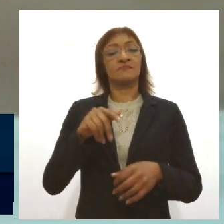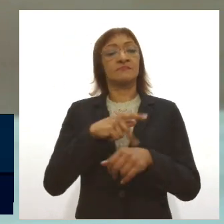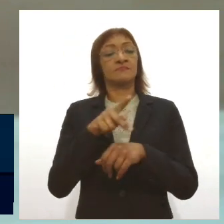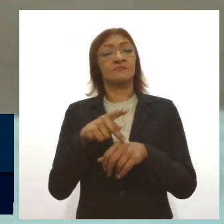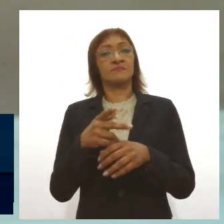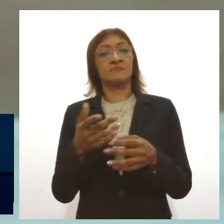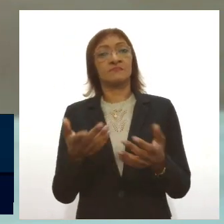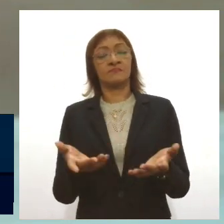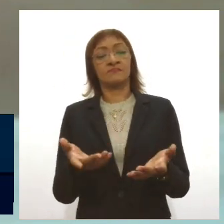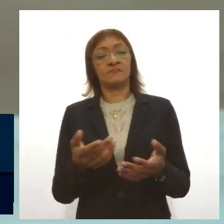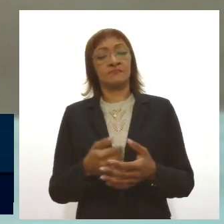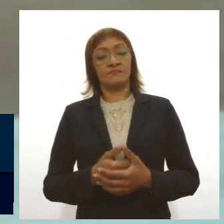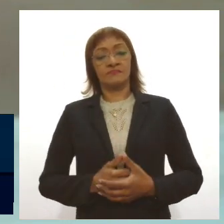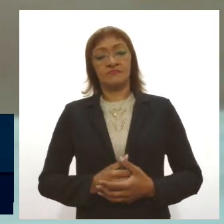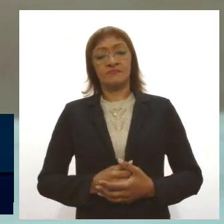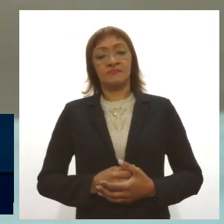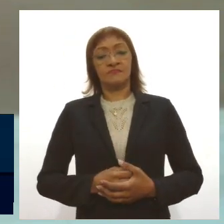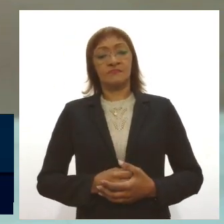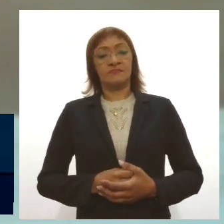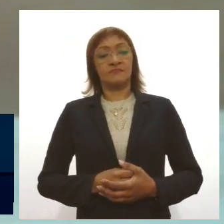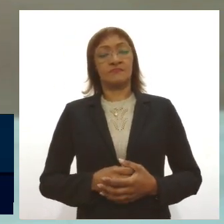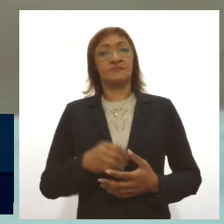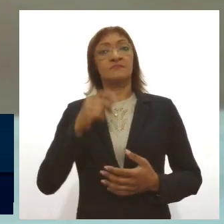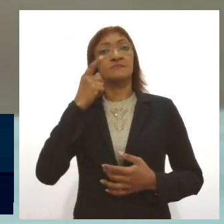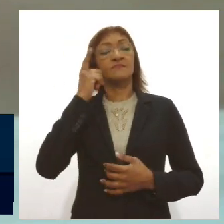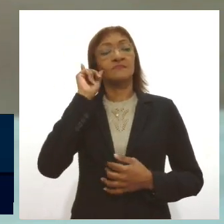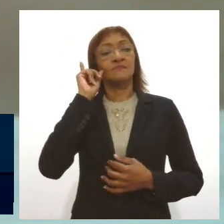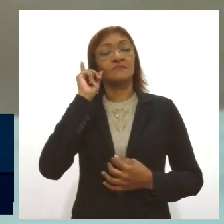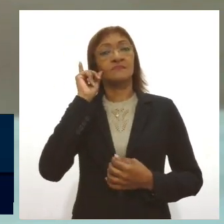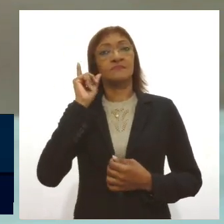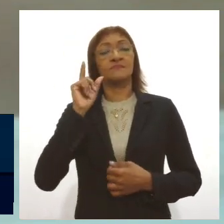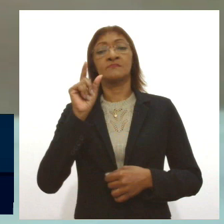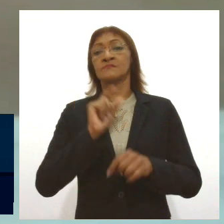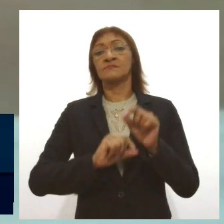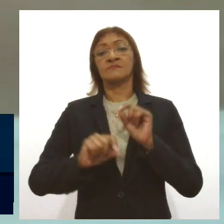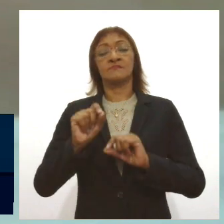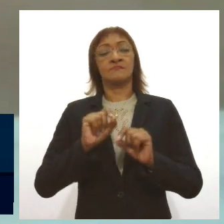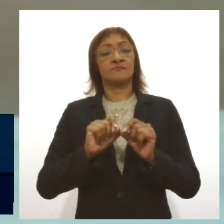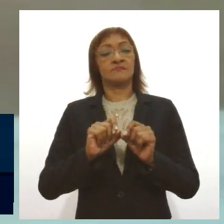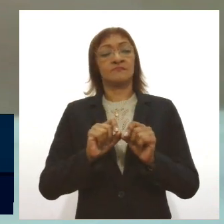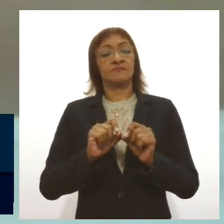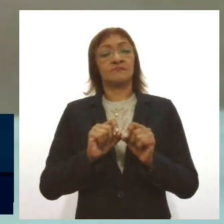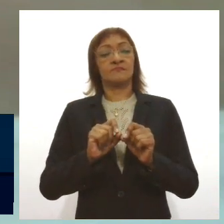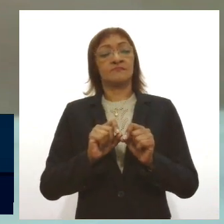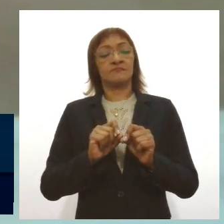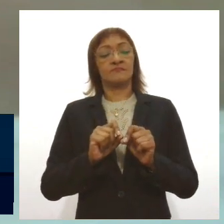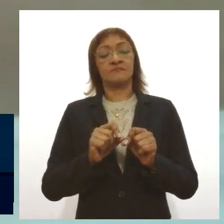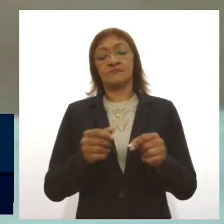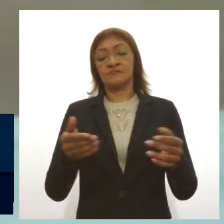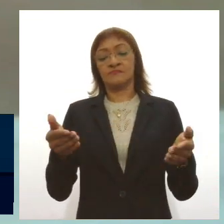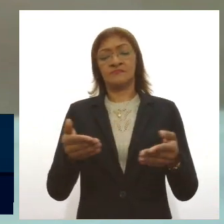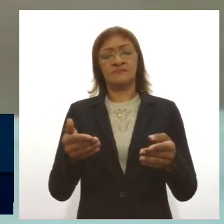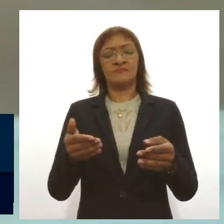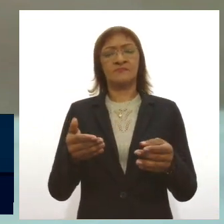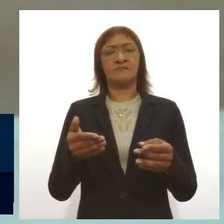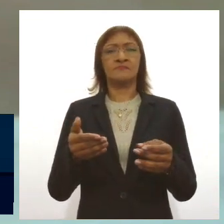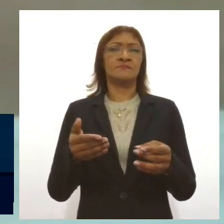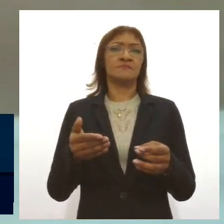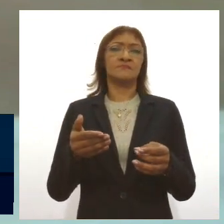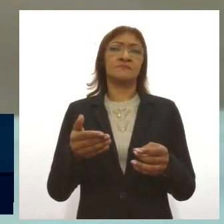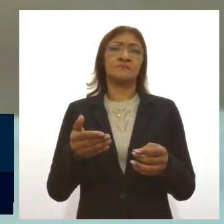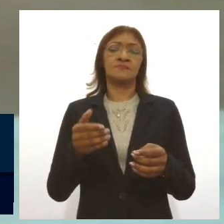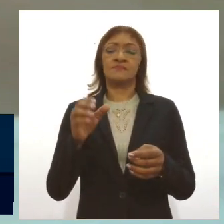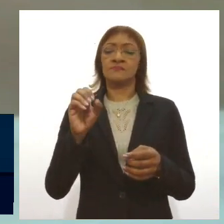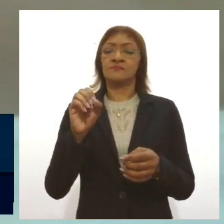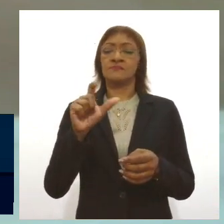um desperdício, né? Ontem, inclusive, ouvindo aqui Oliveira Júnior, que